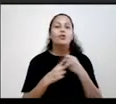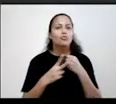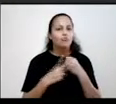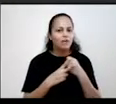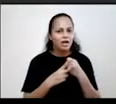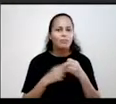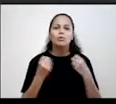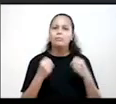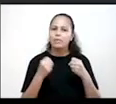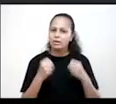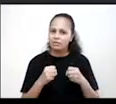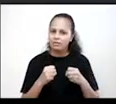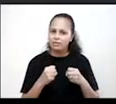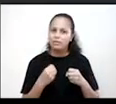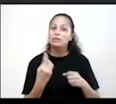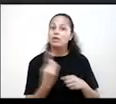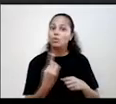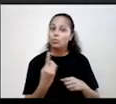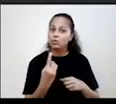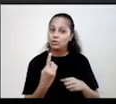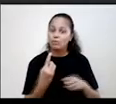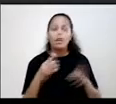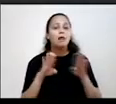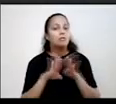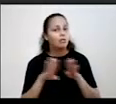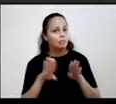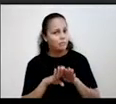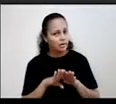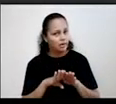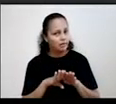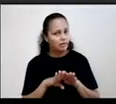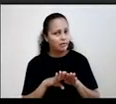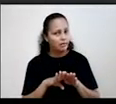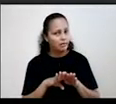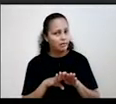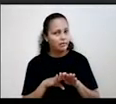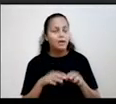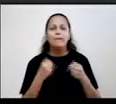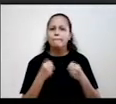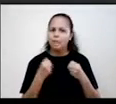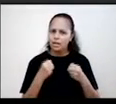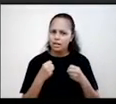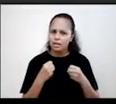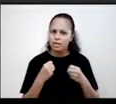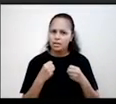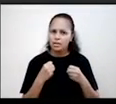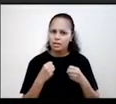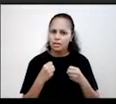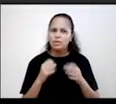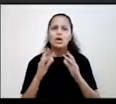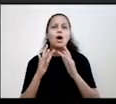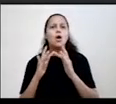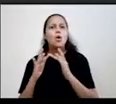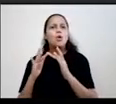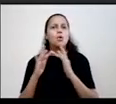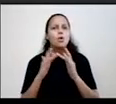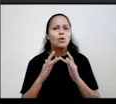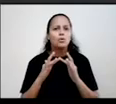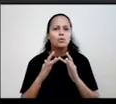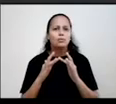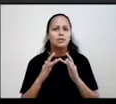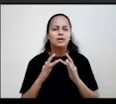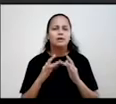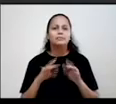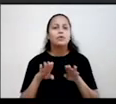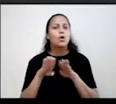verbo tem que estar no singular também. Então tem que haver uma concordância, eles têm que concordar, eles têm que combinar. Se o